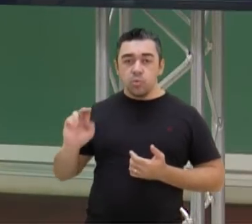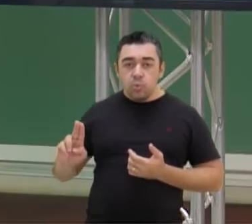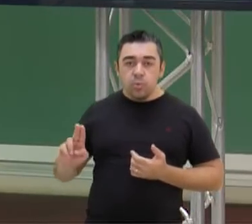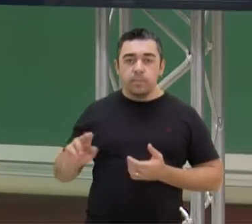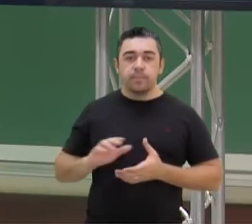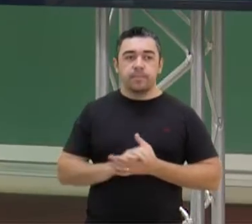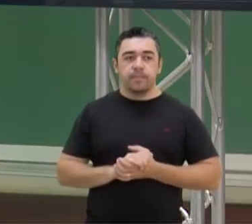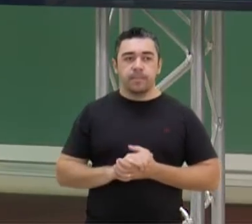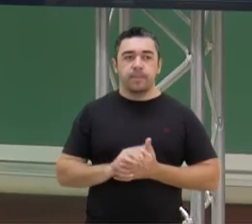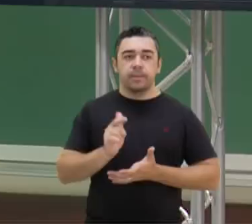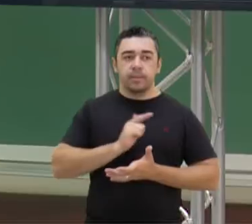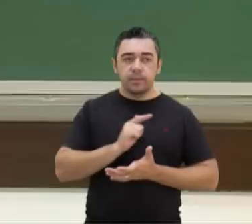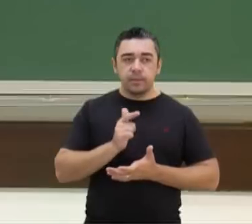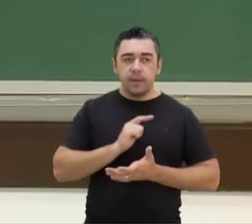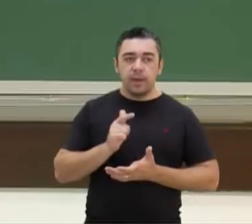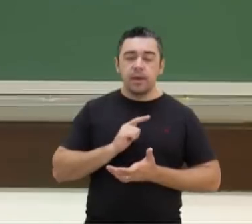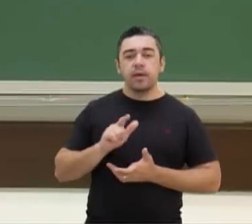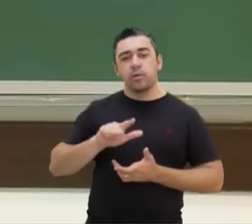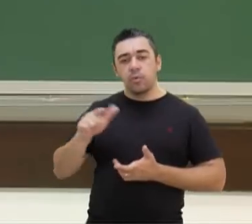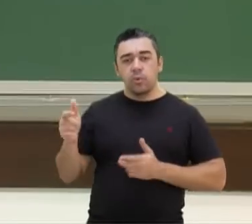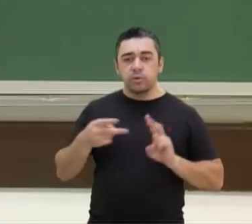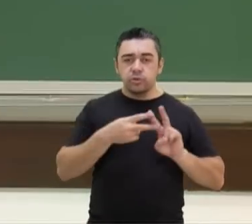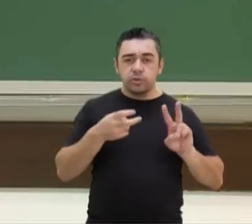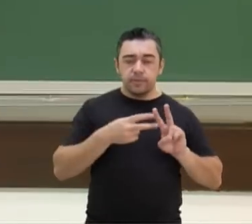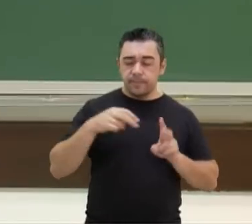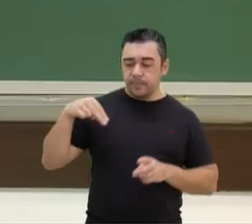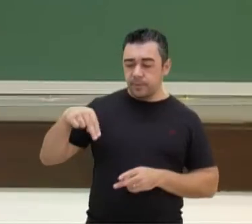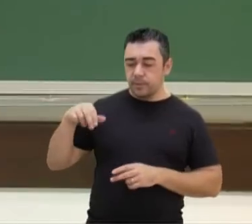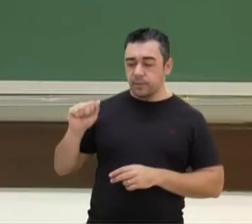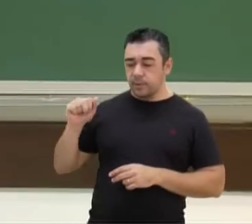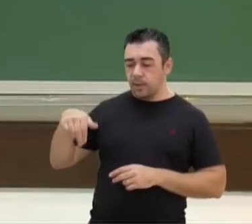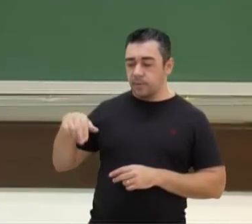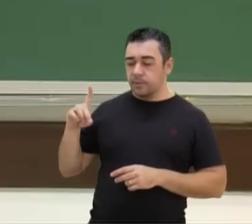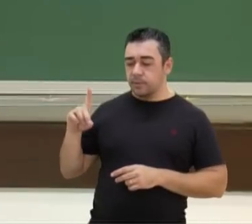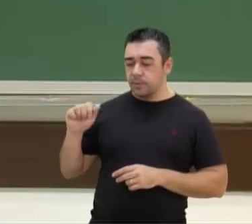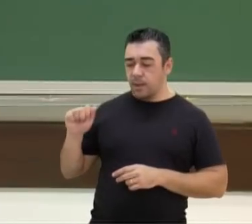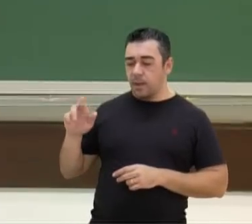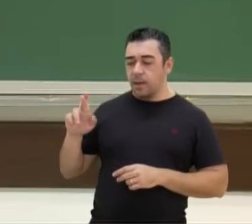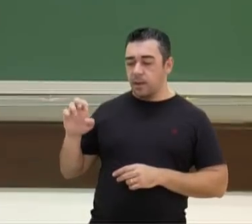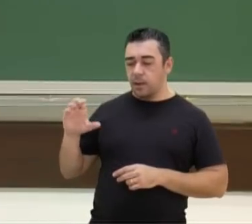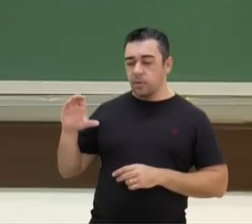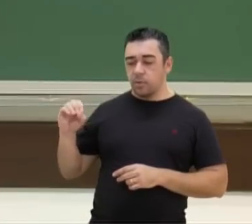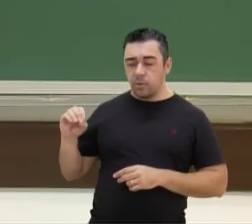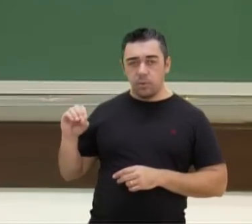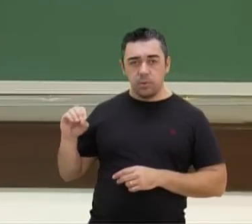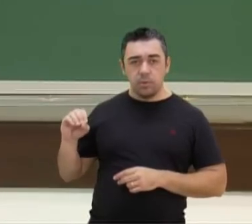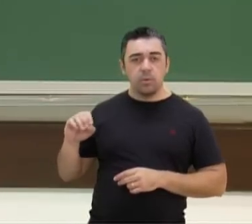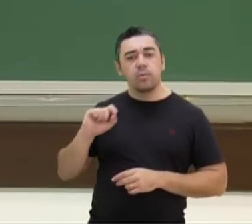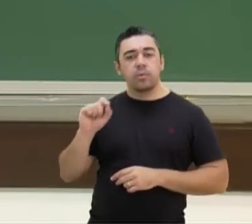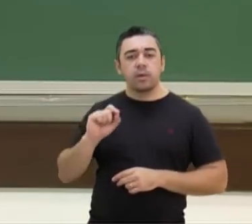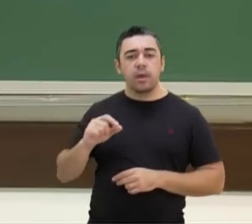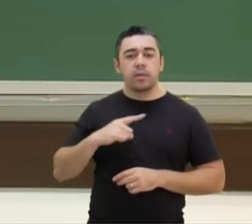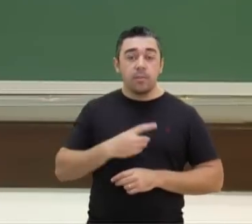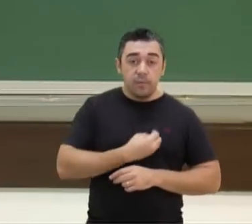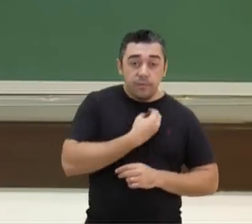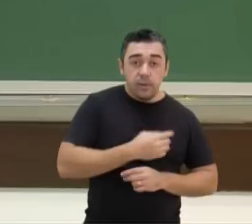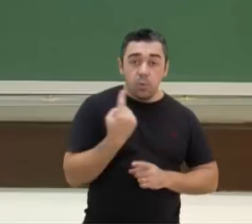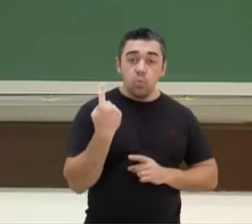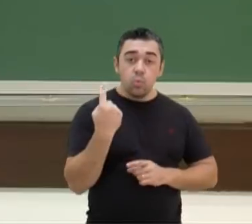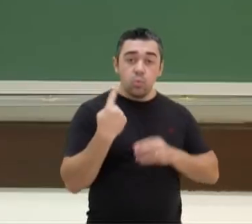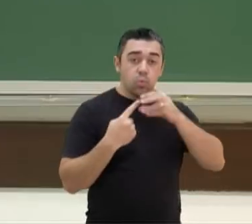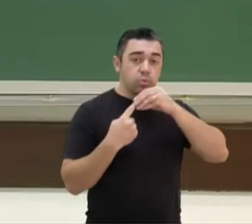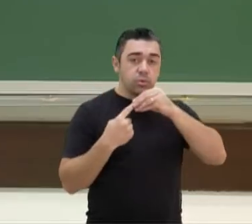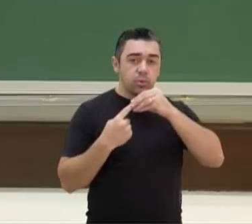chamada Nhanderecó, que é o modo de ser guarani, é o modo como ele vive. Não existe uma vida, por exemplo, dentro da igreja e fora da igreja.